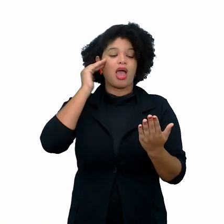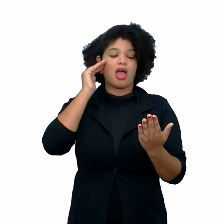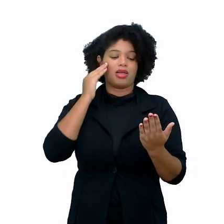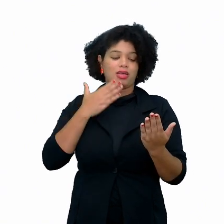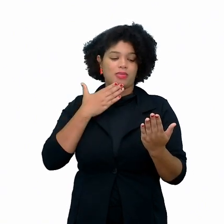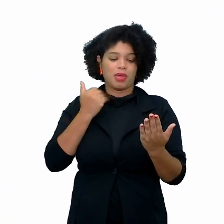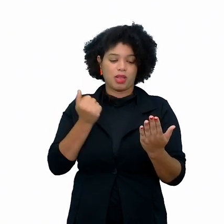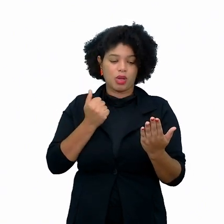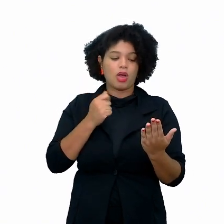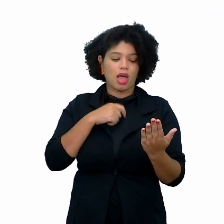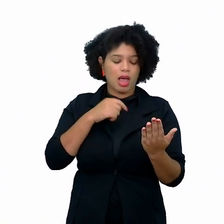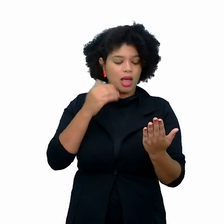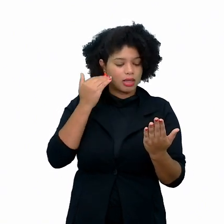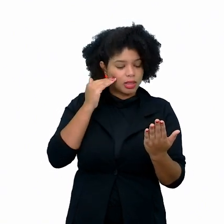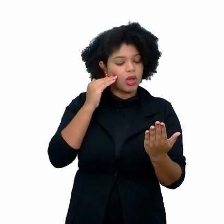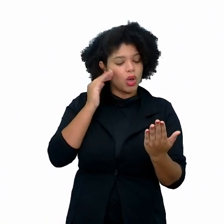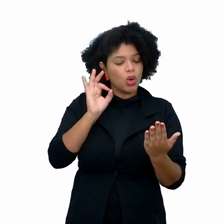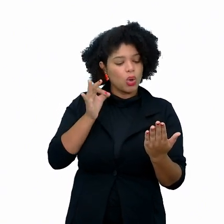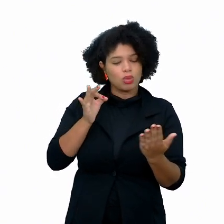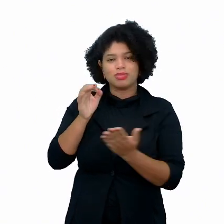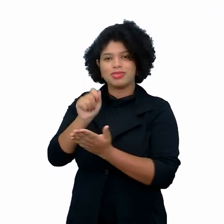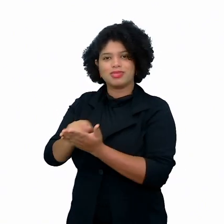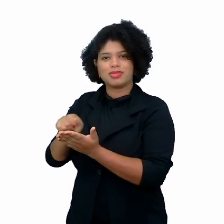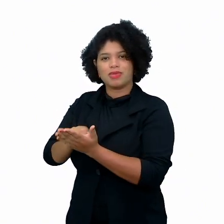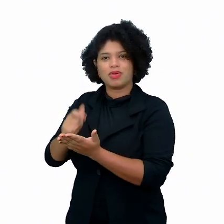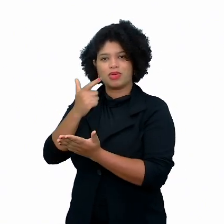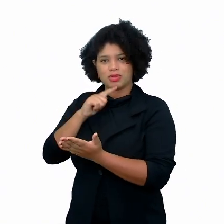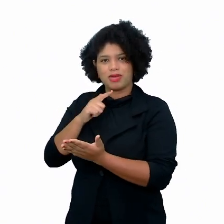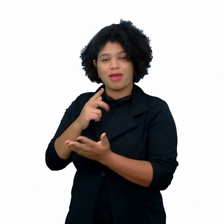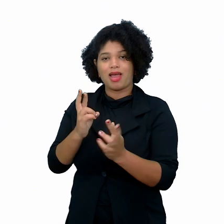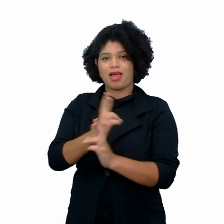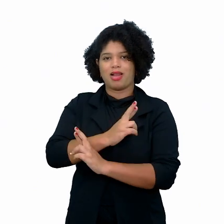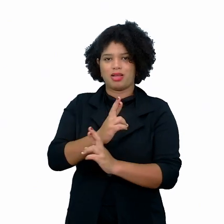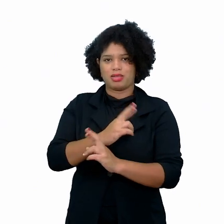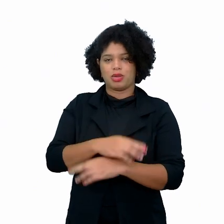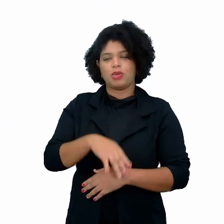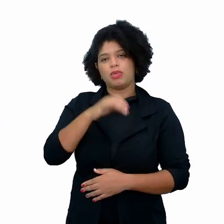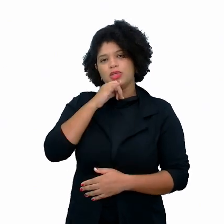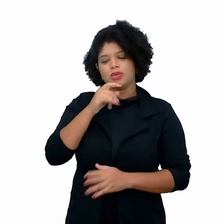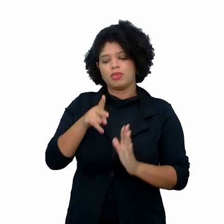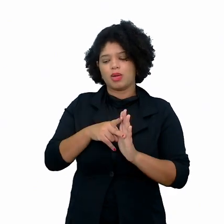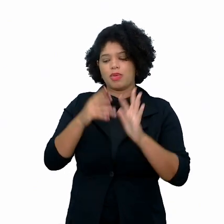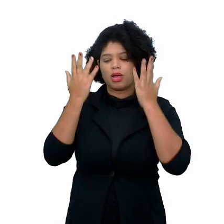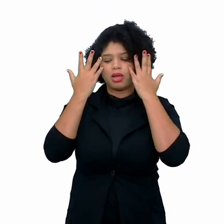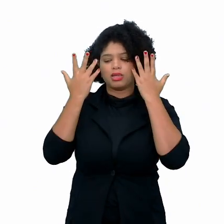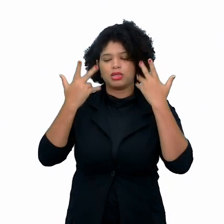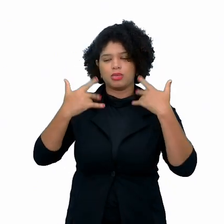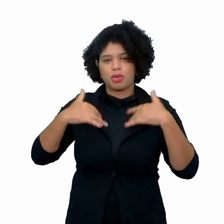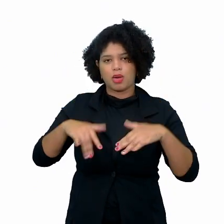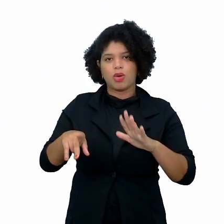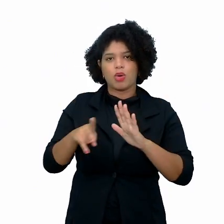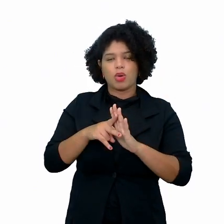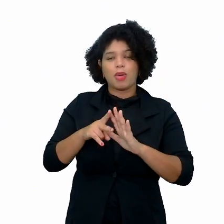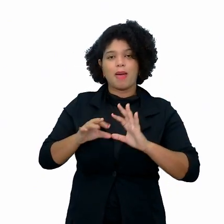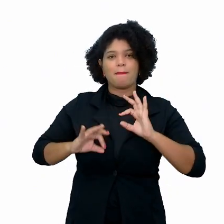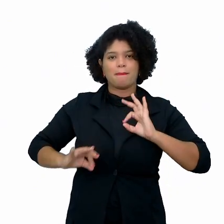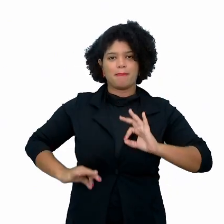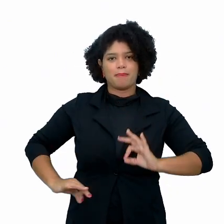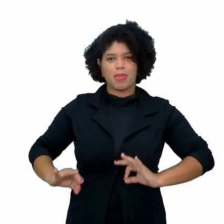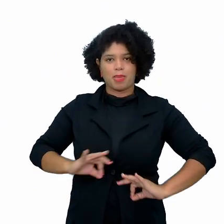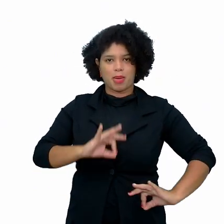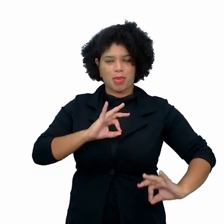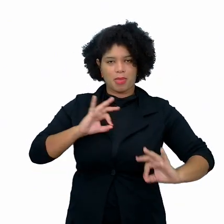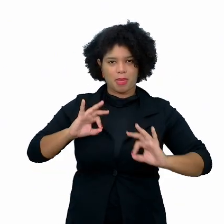transcrevê-la. Então, por exemplo, se eu estou pesquisando a onça pintada e no texto eu localizo o que ela